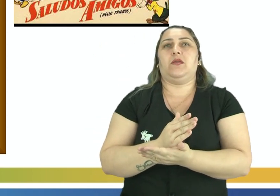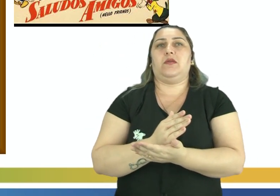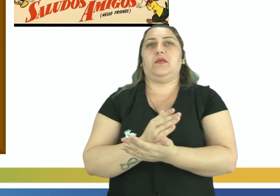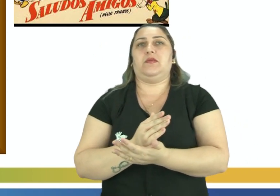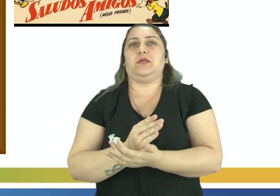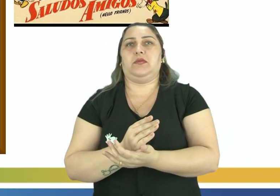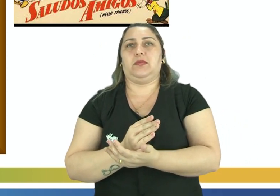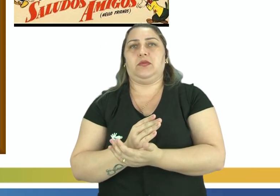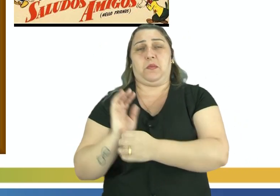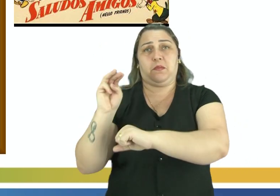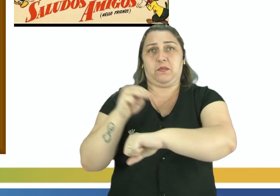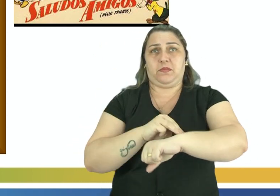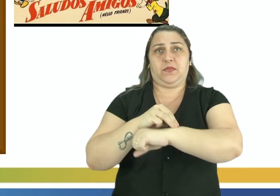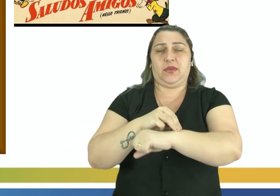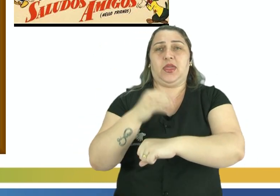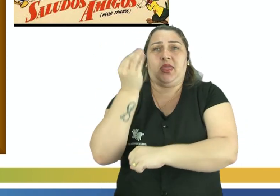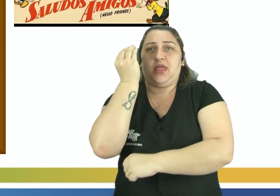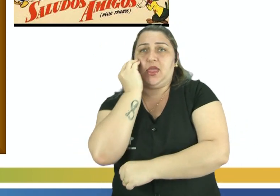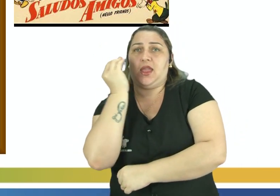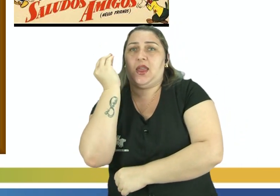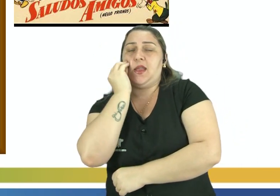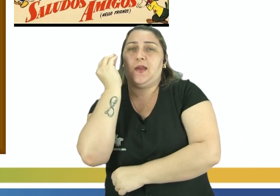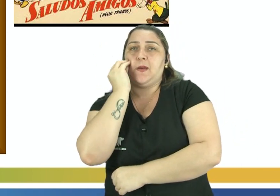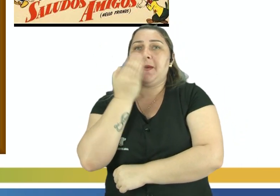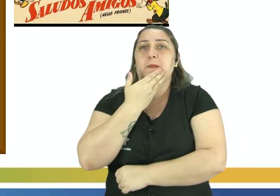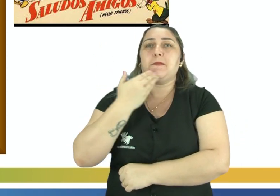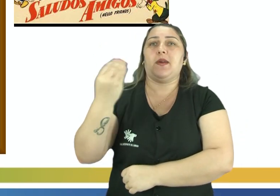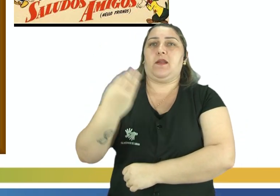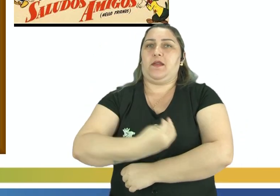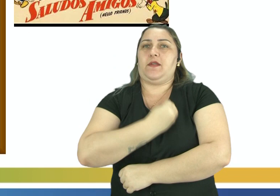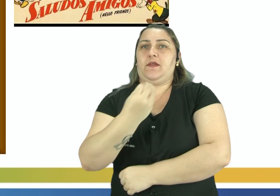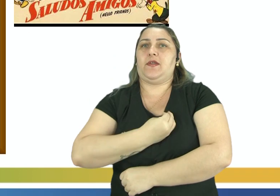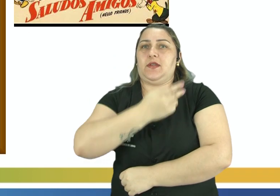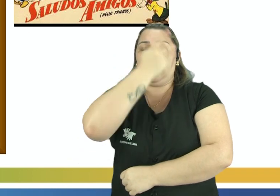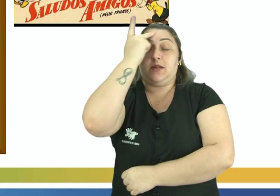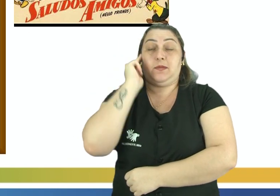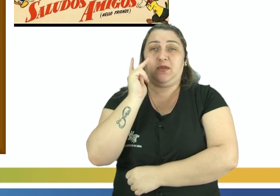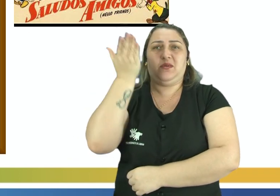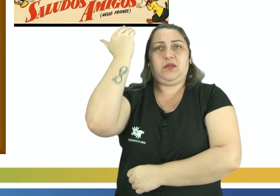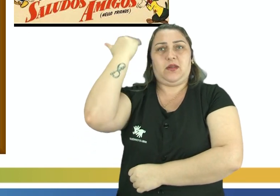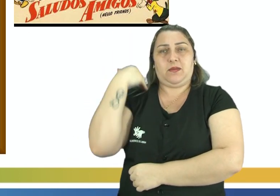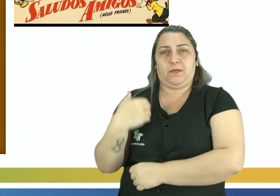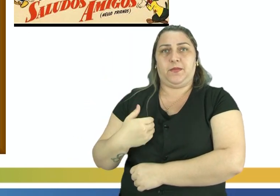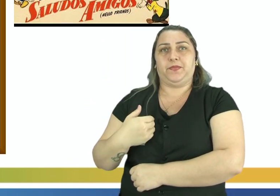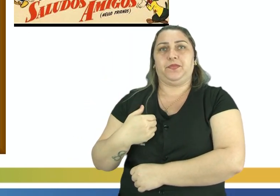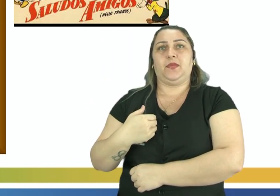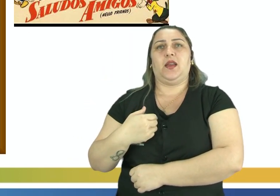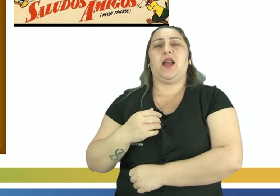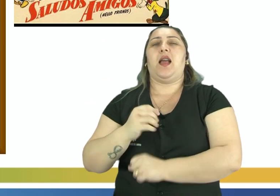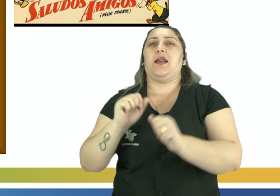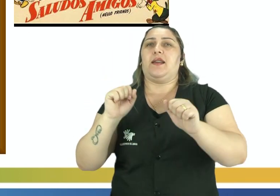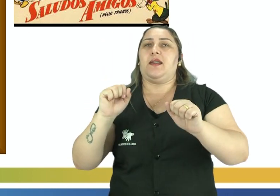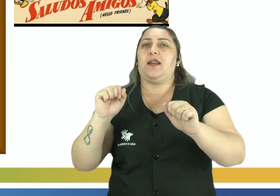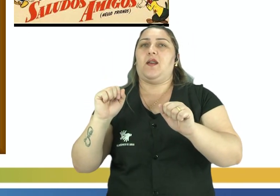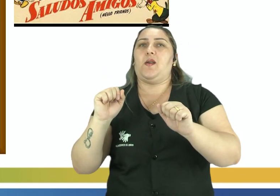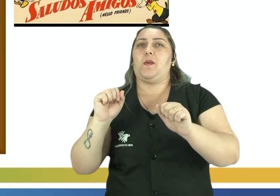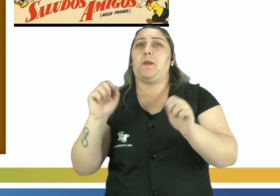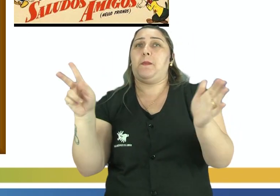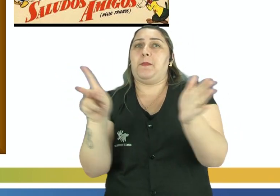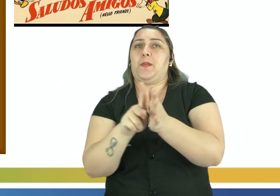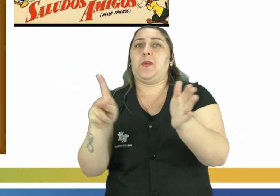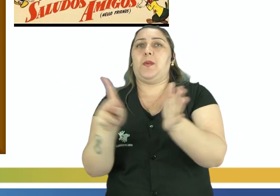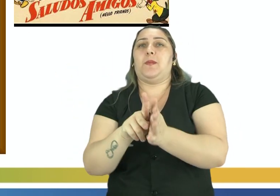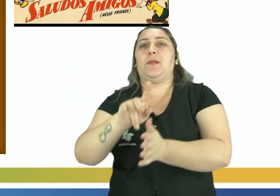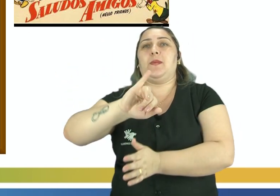situações que tentasse moldar o estilo de vida das pessoas nessa época. Uma situação bem clássica disso é o próprio